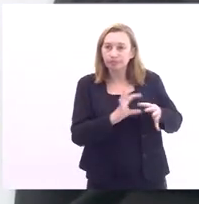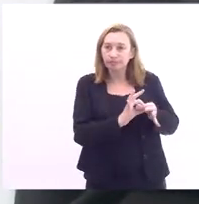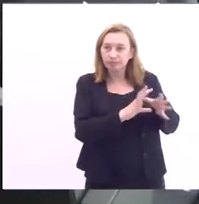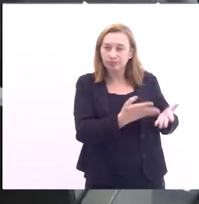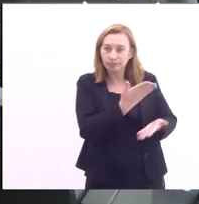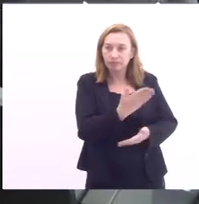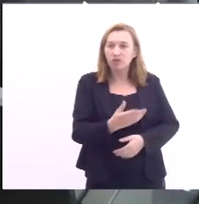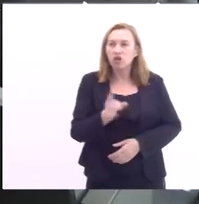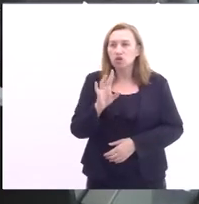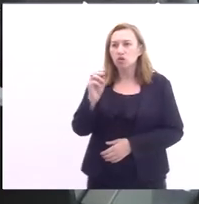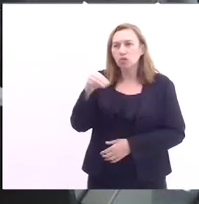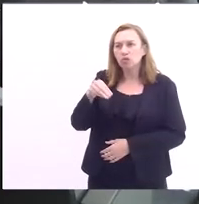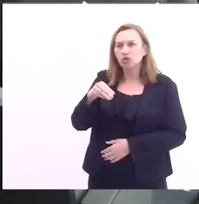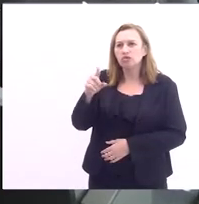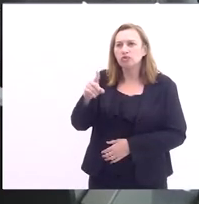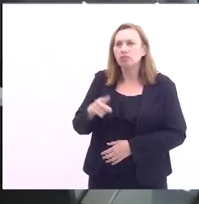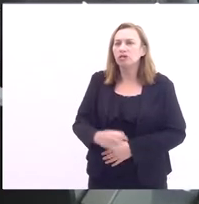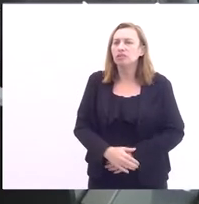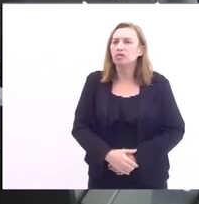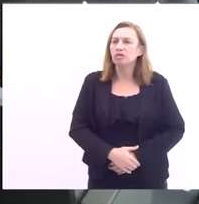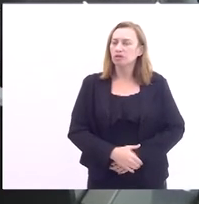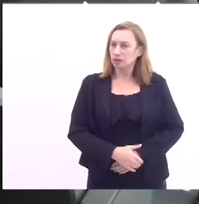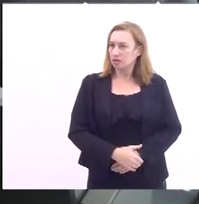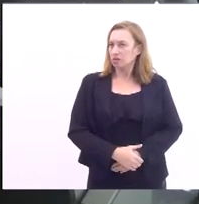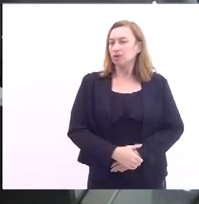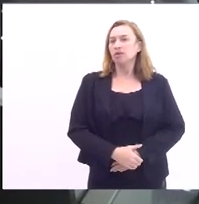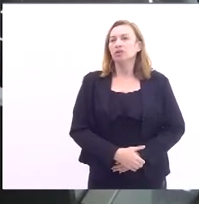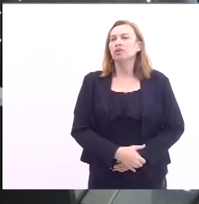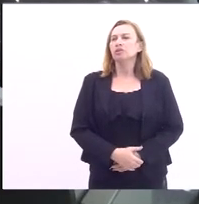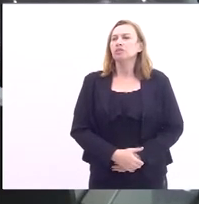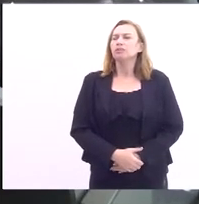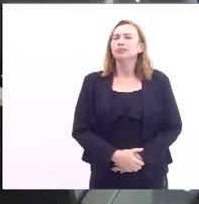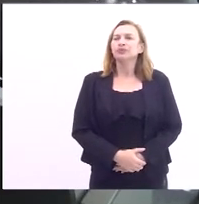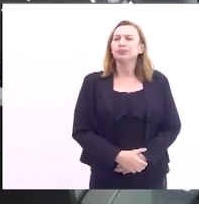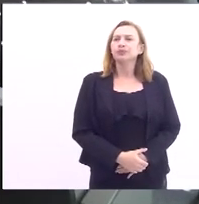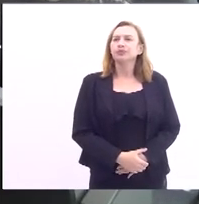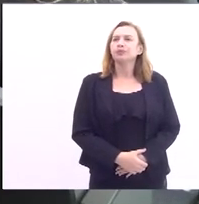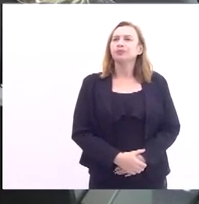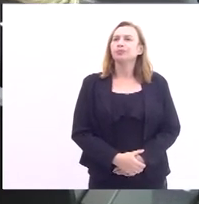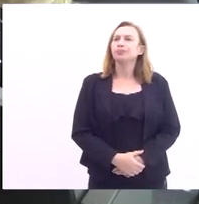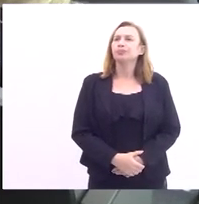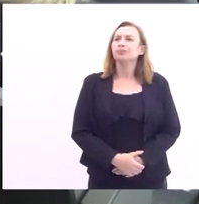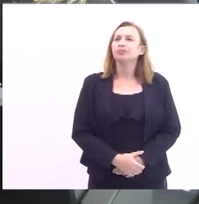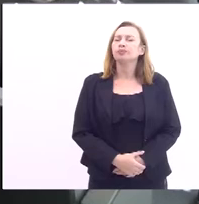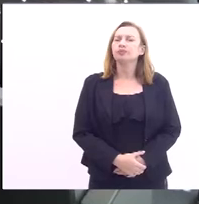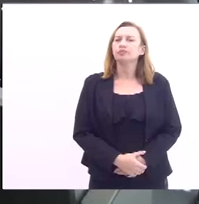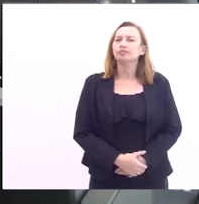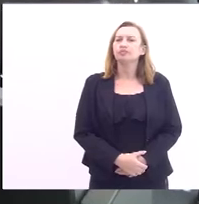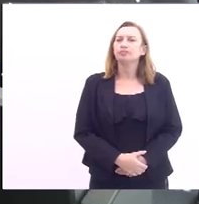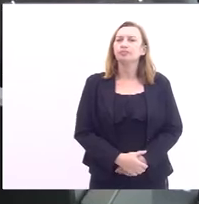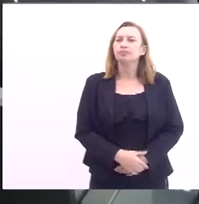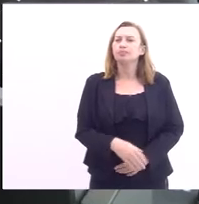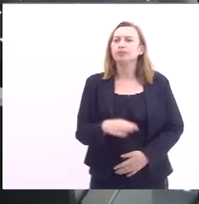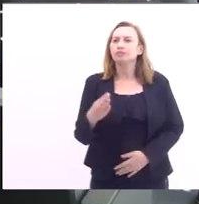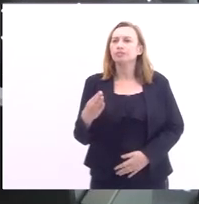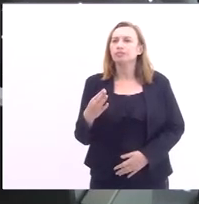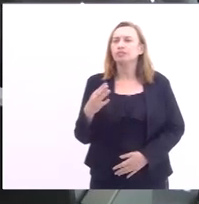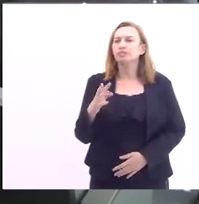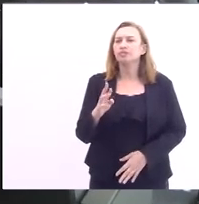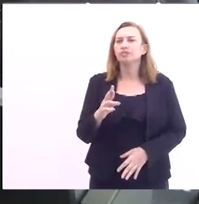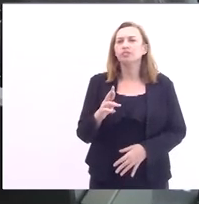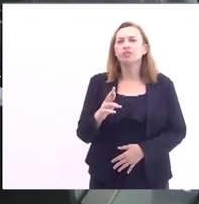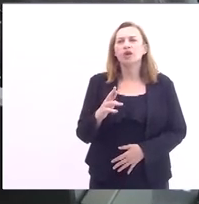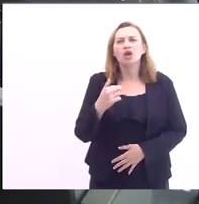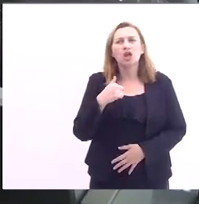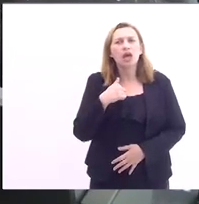só um minutinho, só um minutinho. Eu cometi o Binho fica me ocultando ali, o Gonzaga. Desculpa.